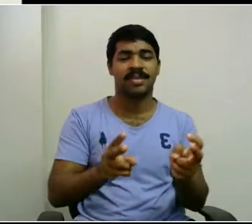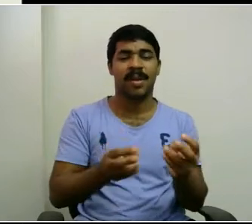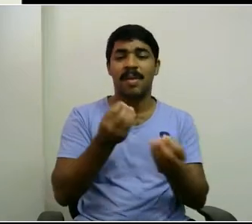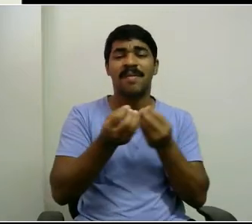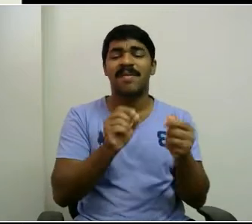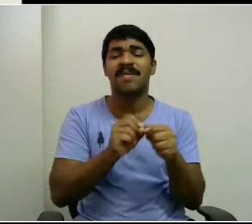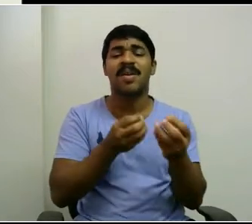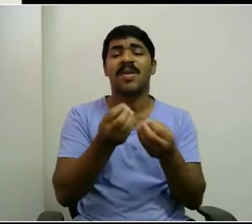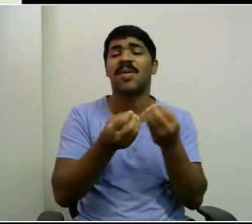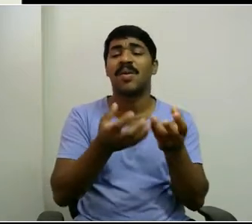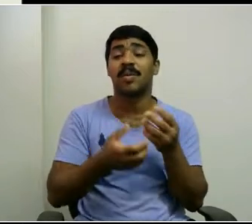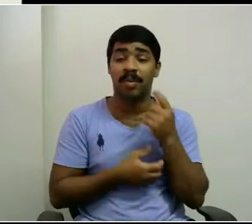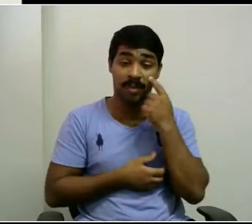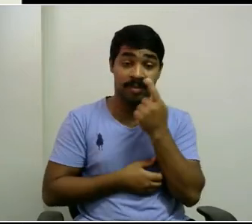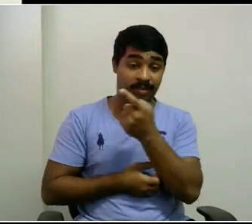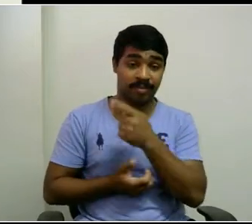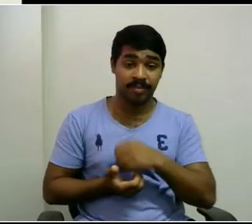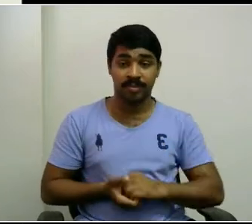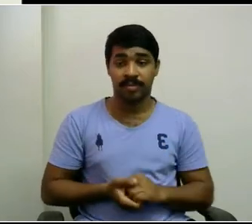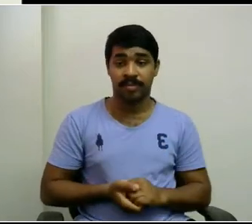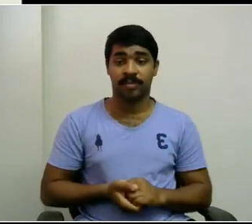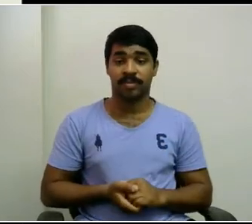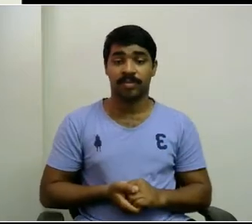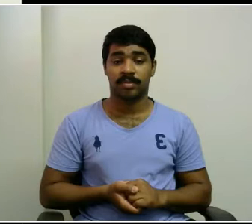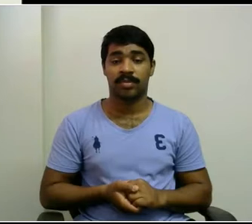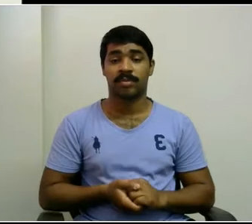como é que nós faríamos isso aqui, ó? Ficaria assim, ó.